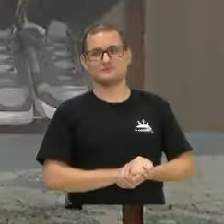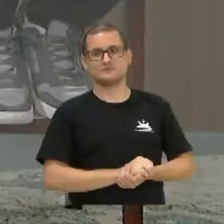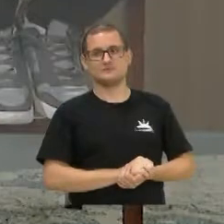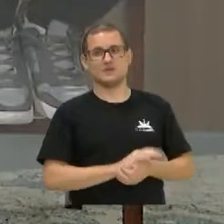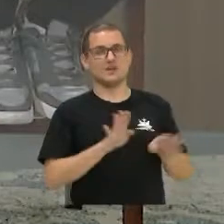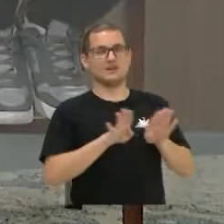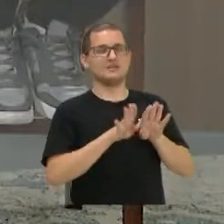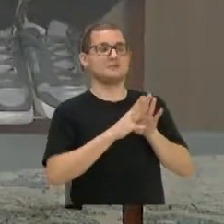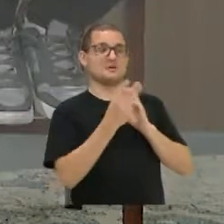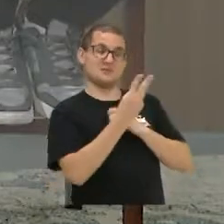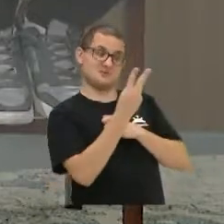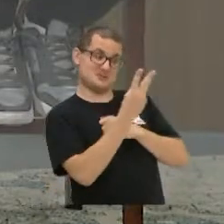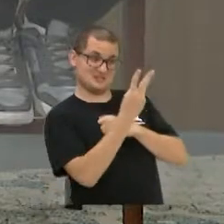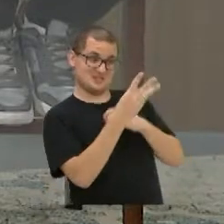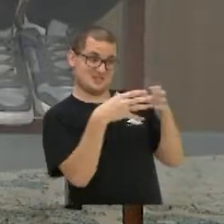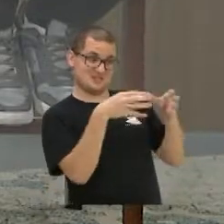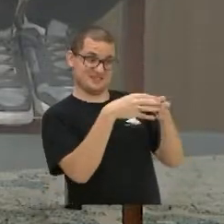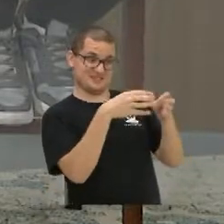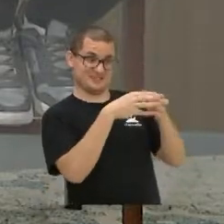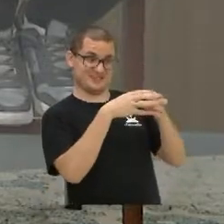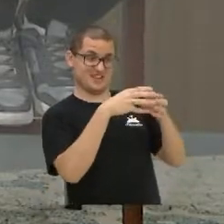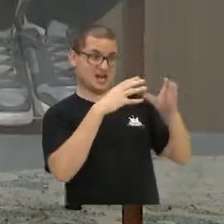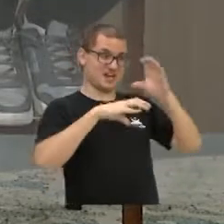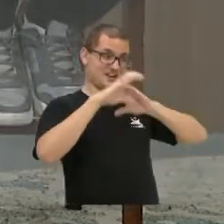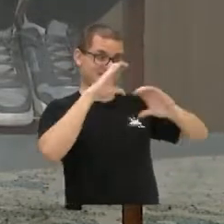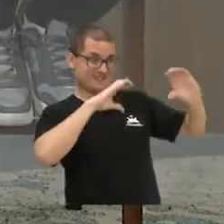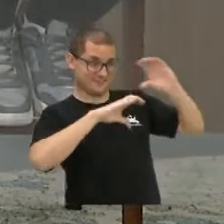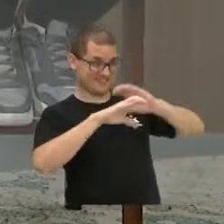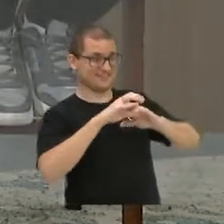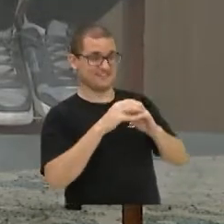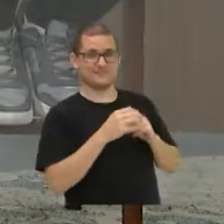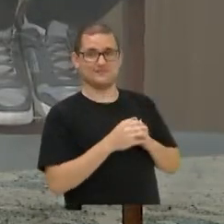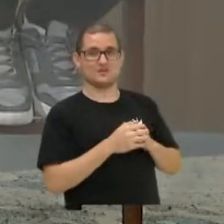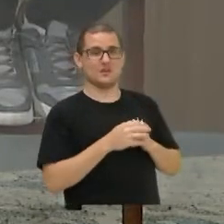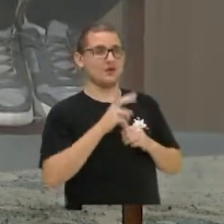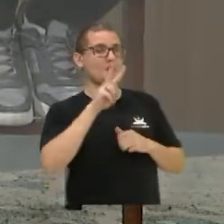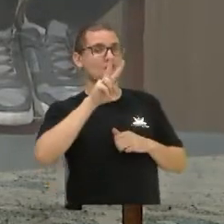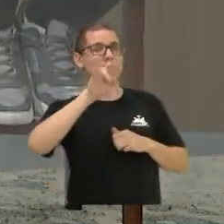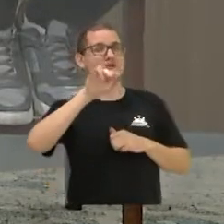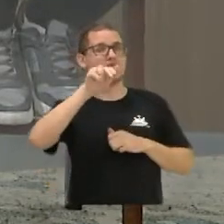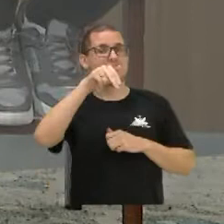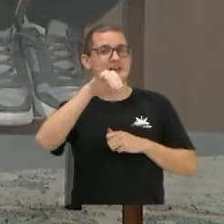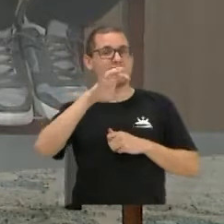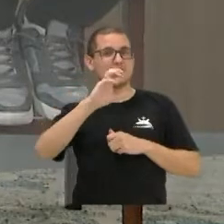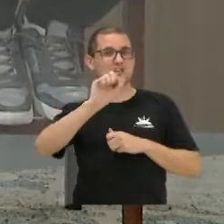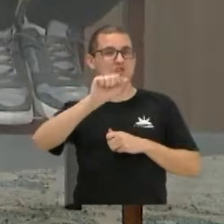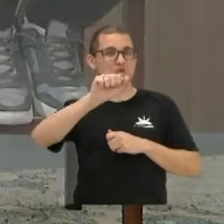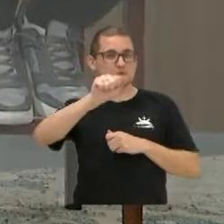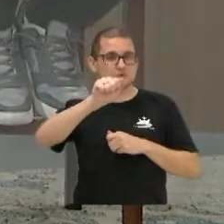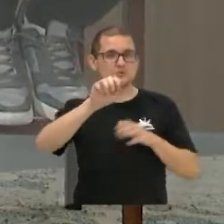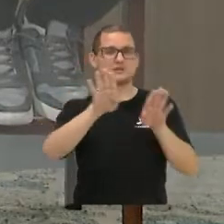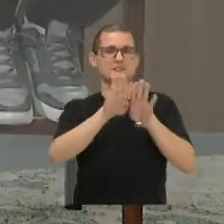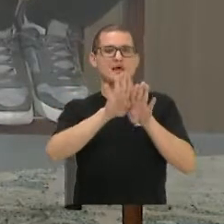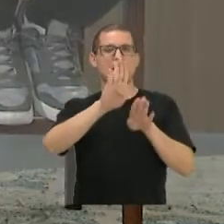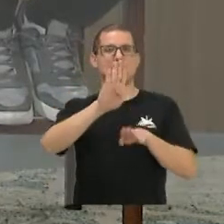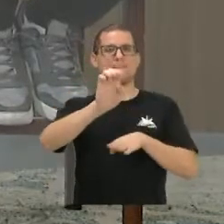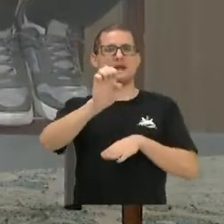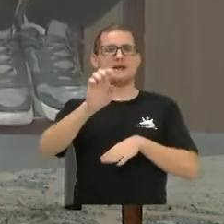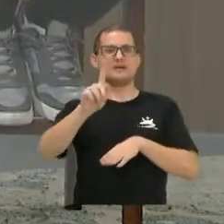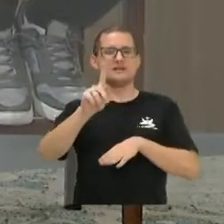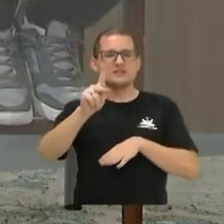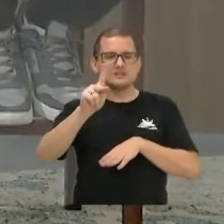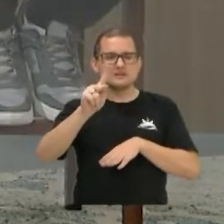três pimpolhos aí o vinícius a bete e o